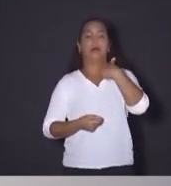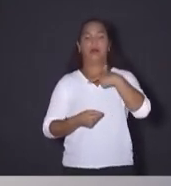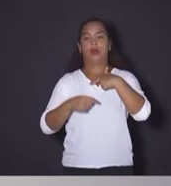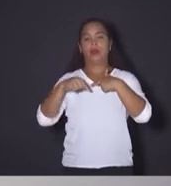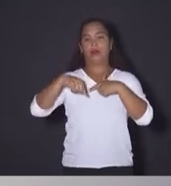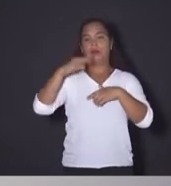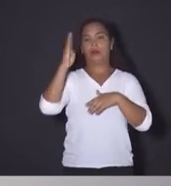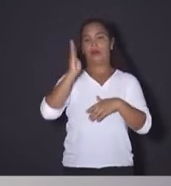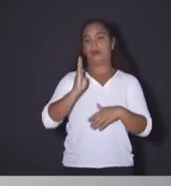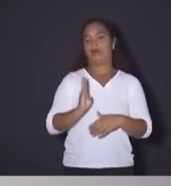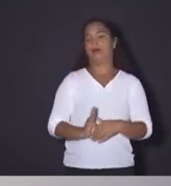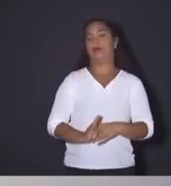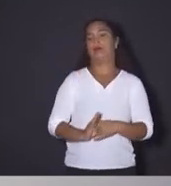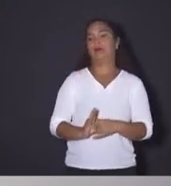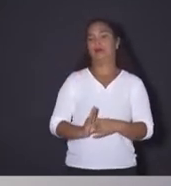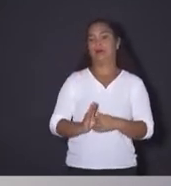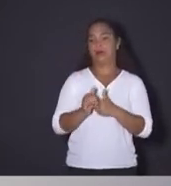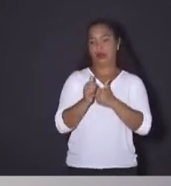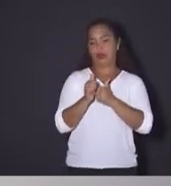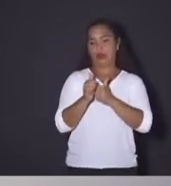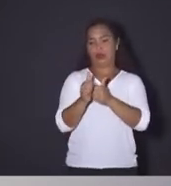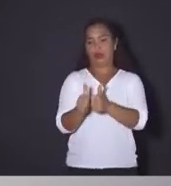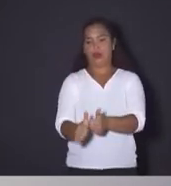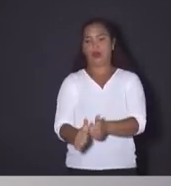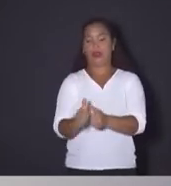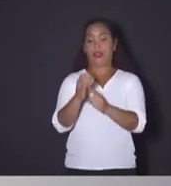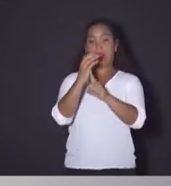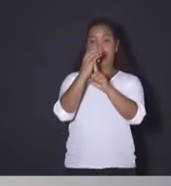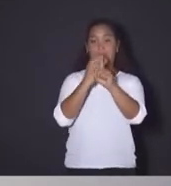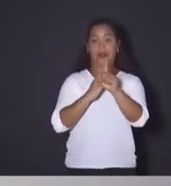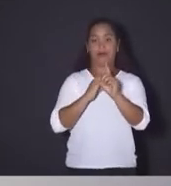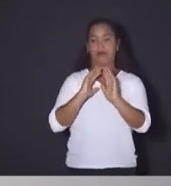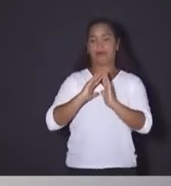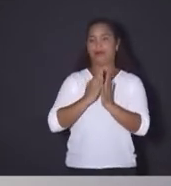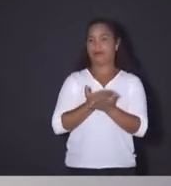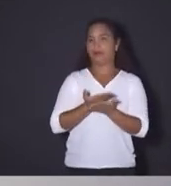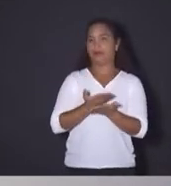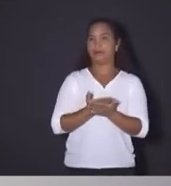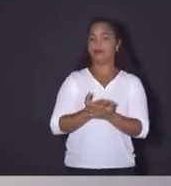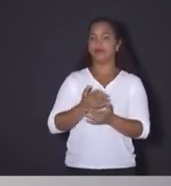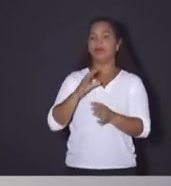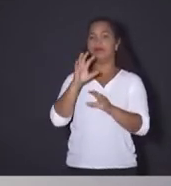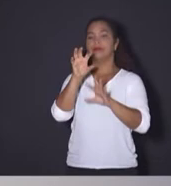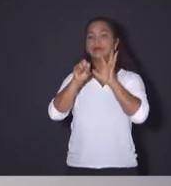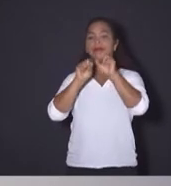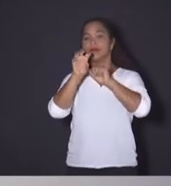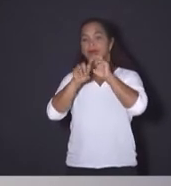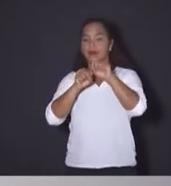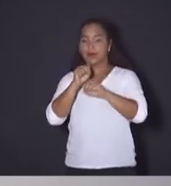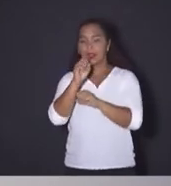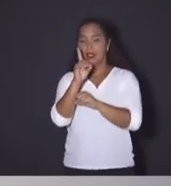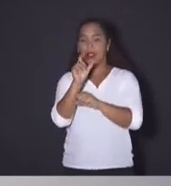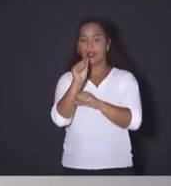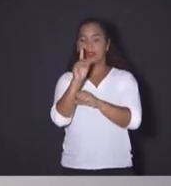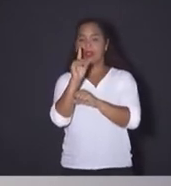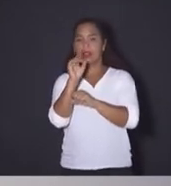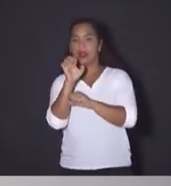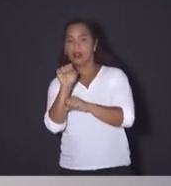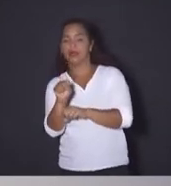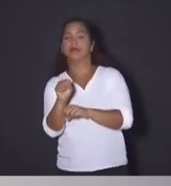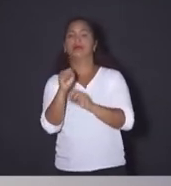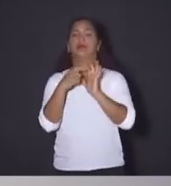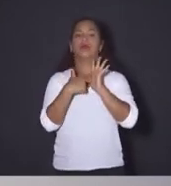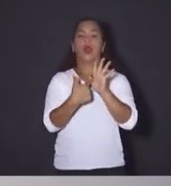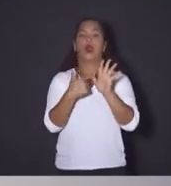acompanha o calendário escolar o que esses dados nos revelam portanto né que existe um crescimento